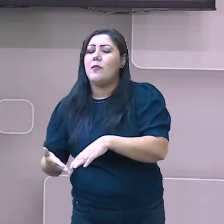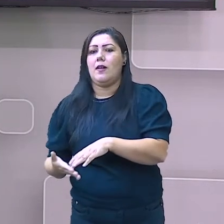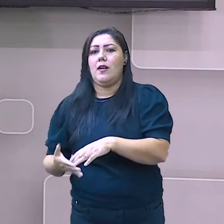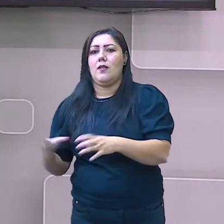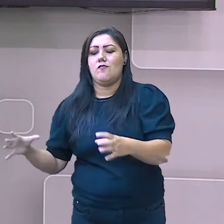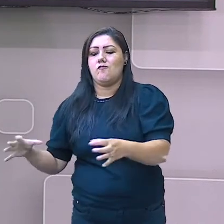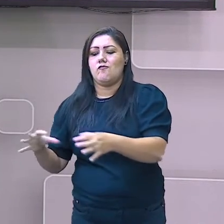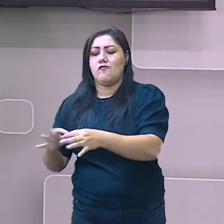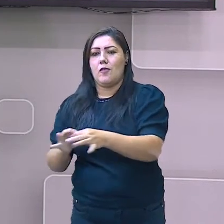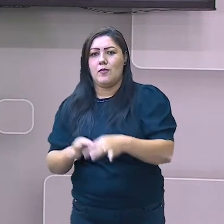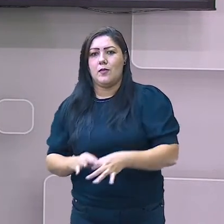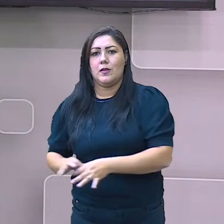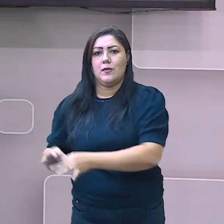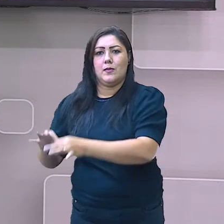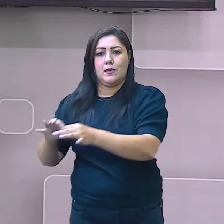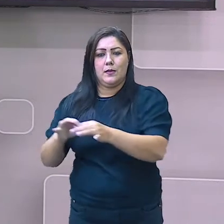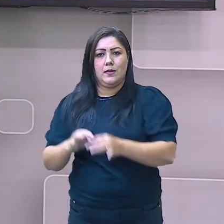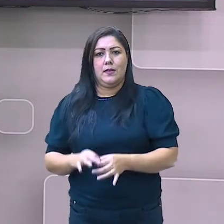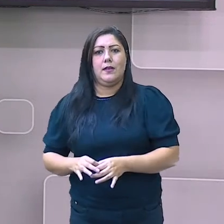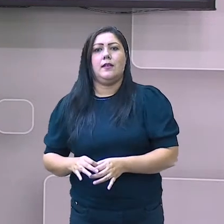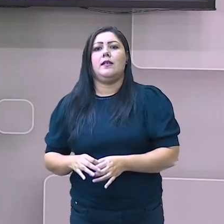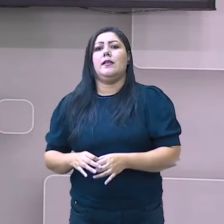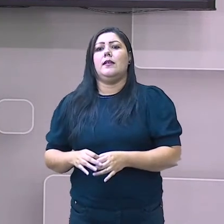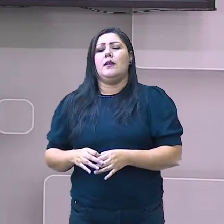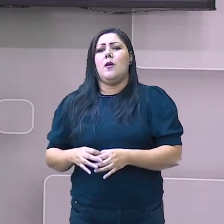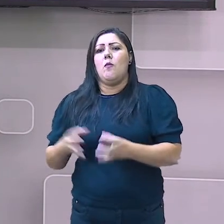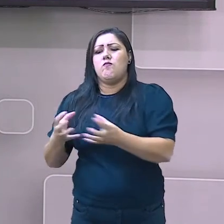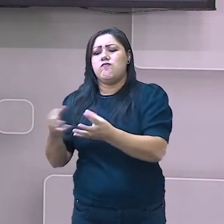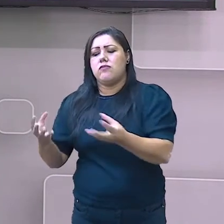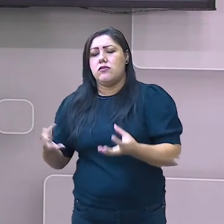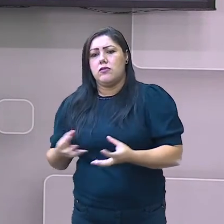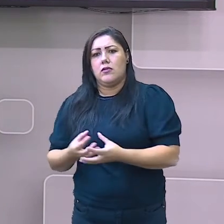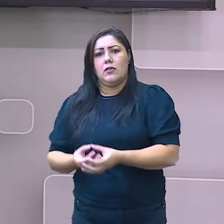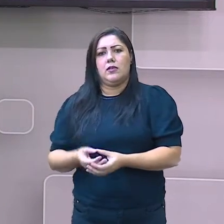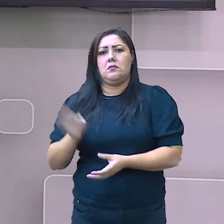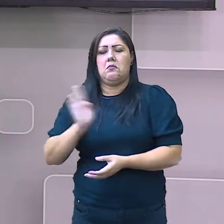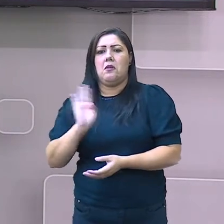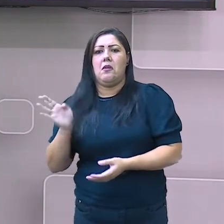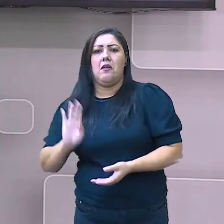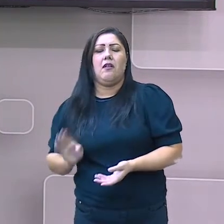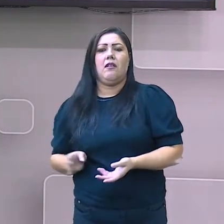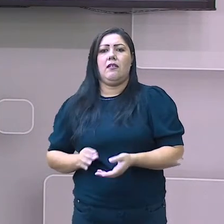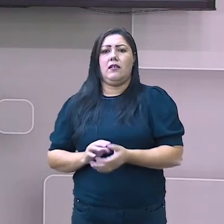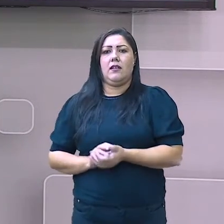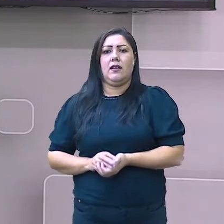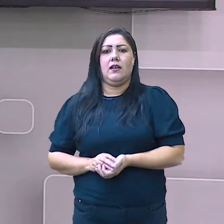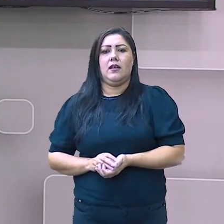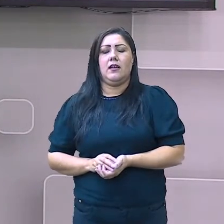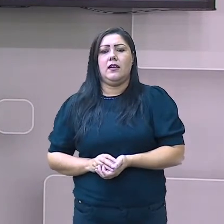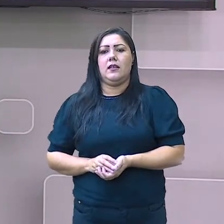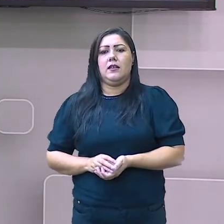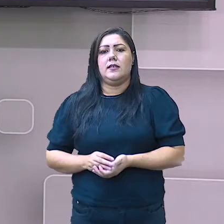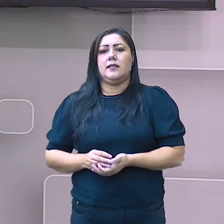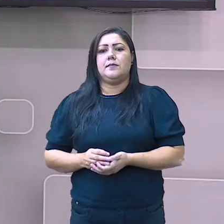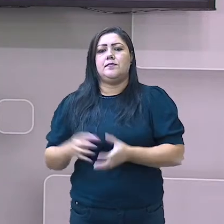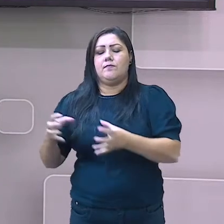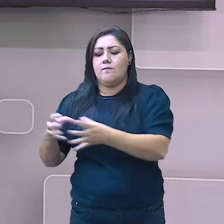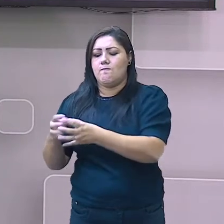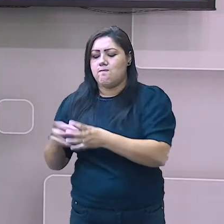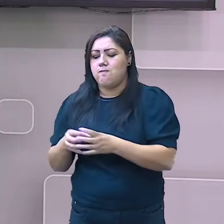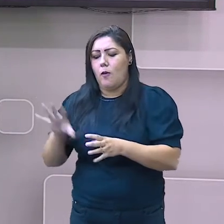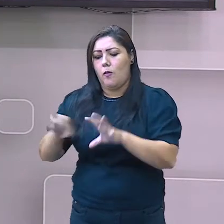e czaristas, aristocratas e burgueses, apoiado por uma aliança de 14